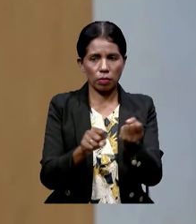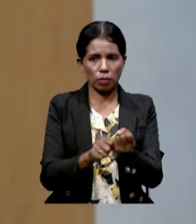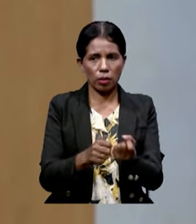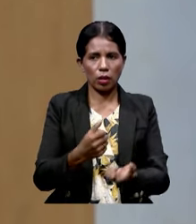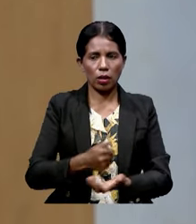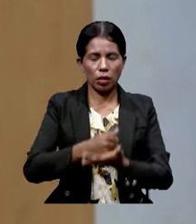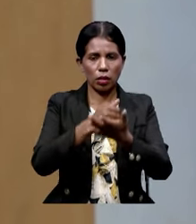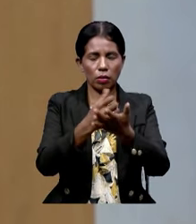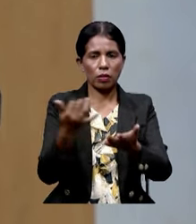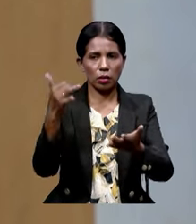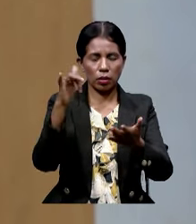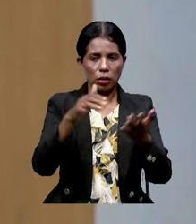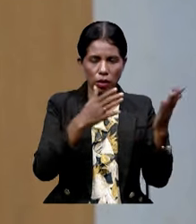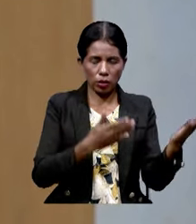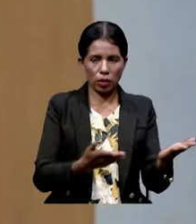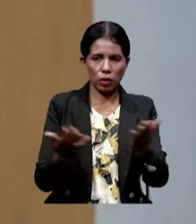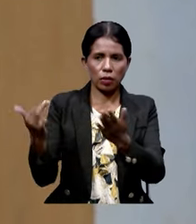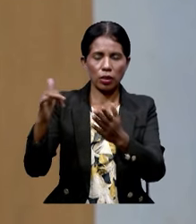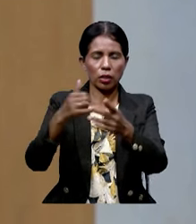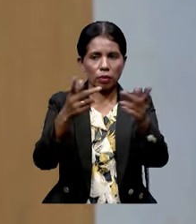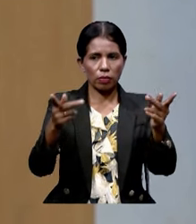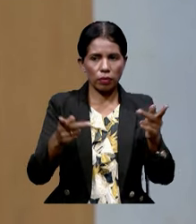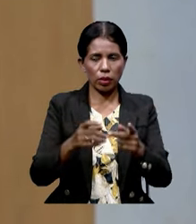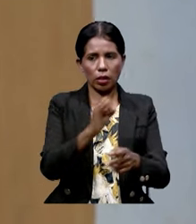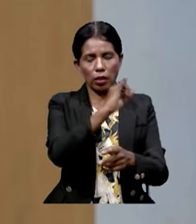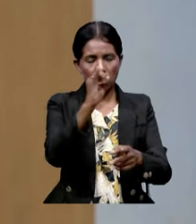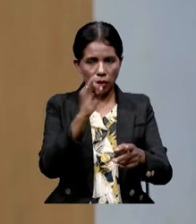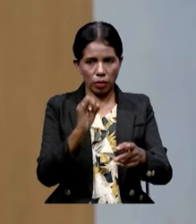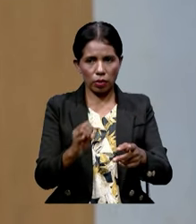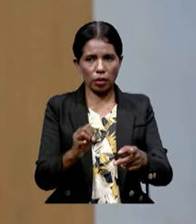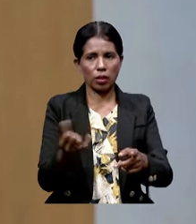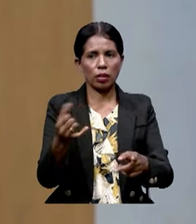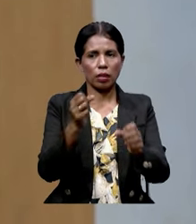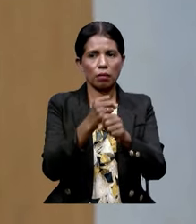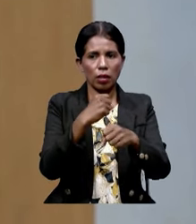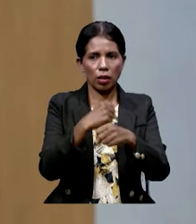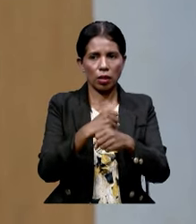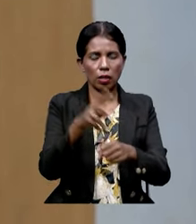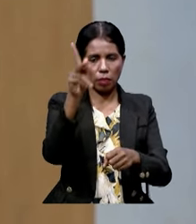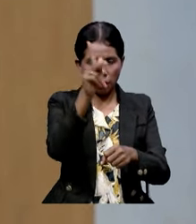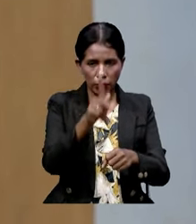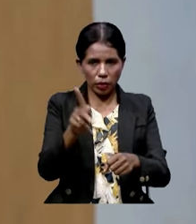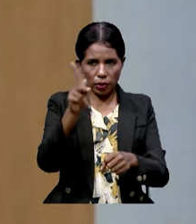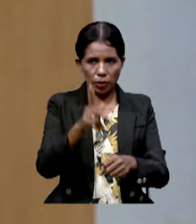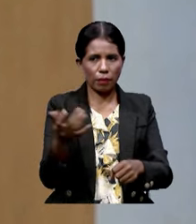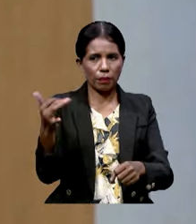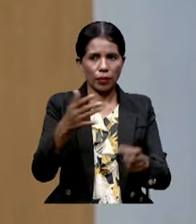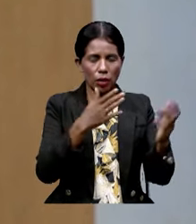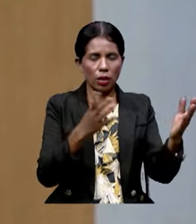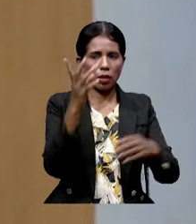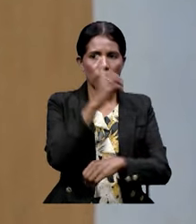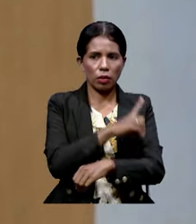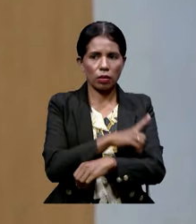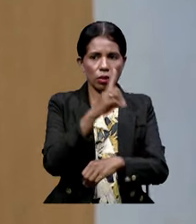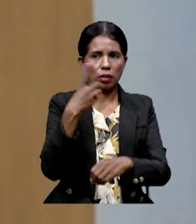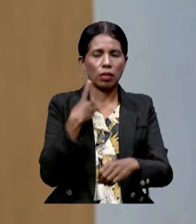Ajuda Sira, a tolori Sira para fati nebema identificado, a tu Sira bel halo ser na pesquisa, a tu nune loron ida,